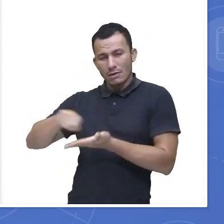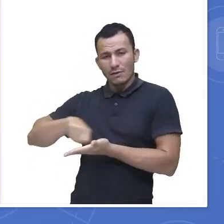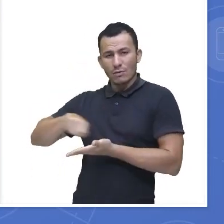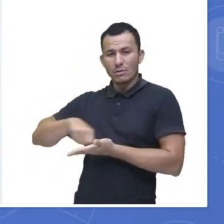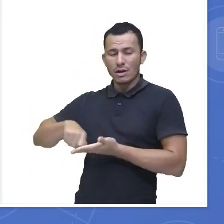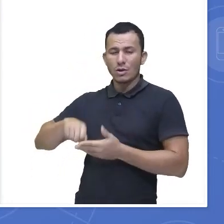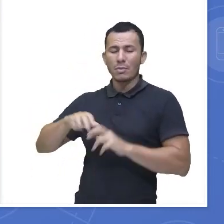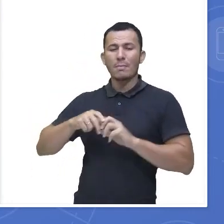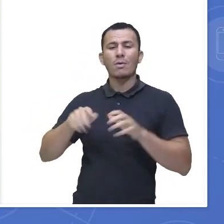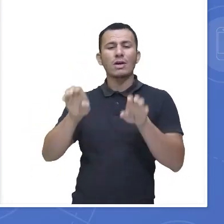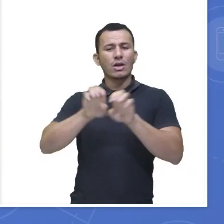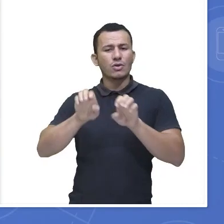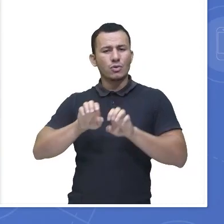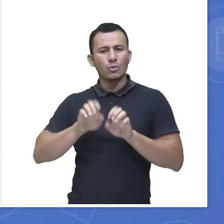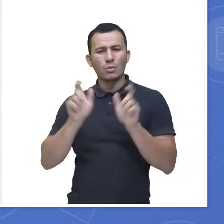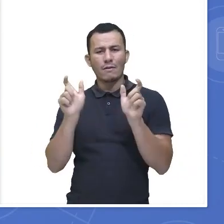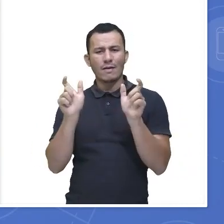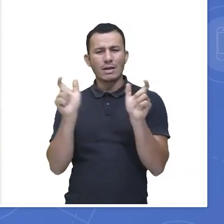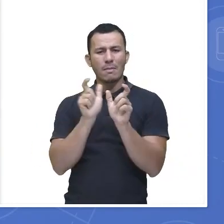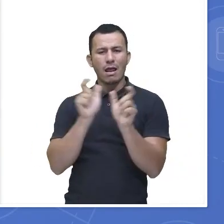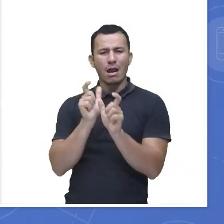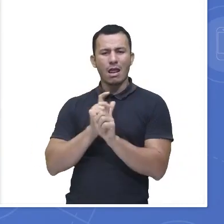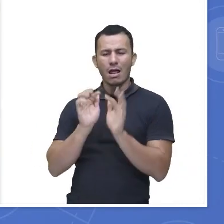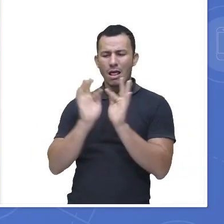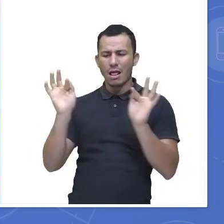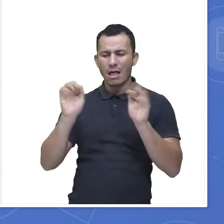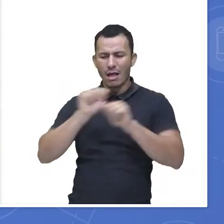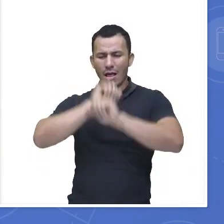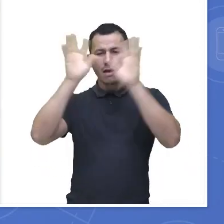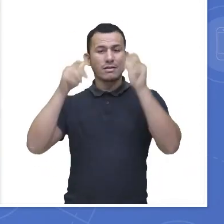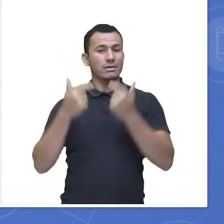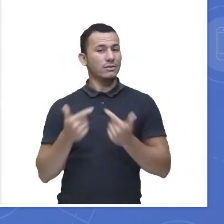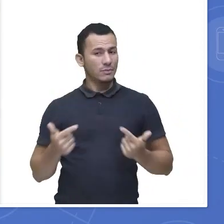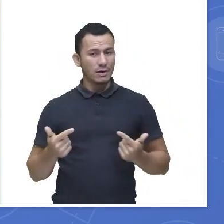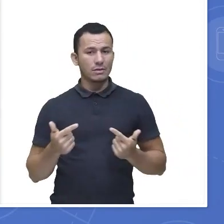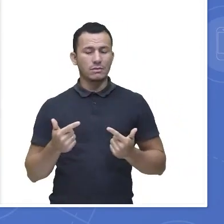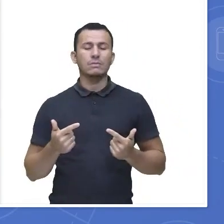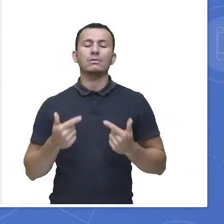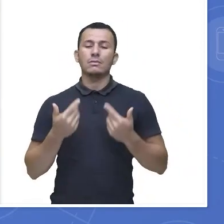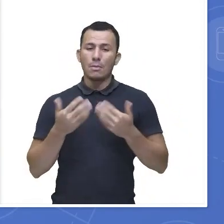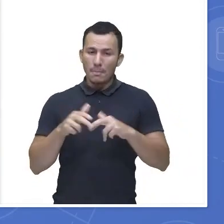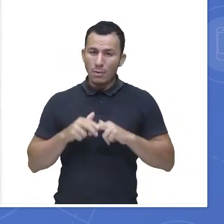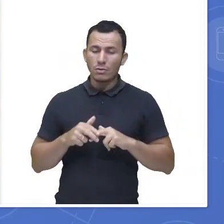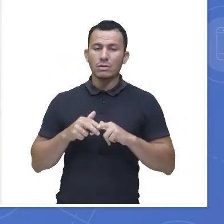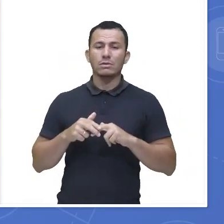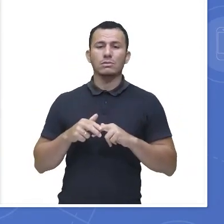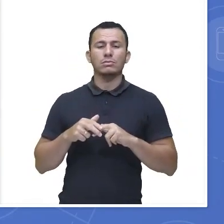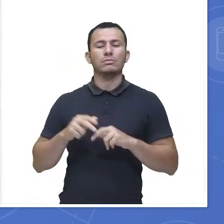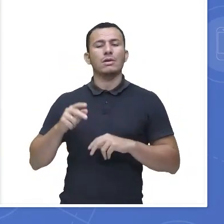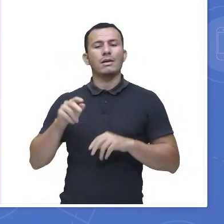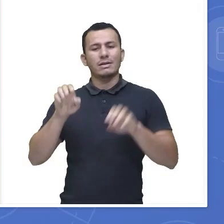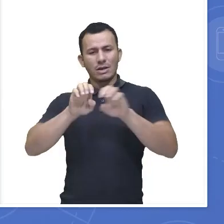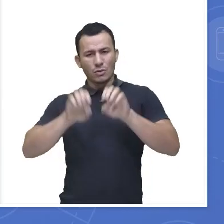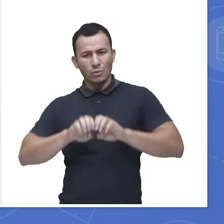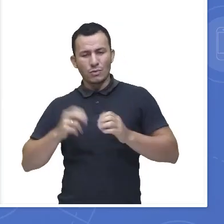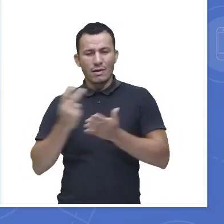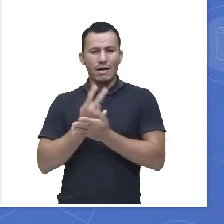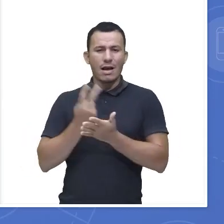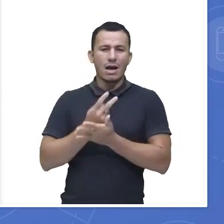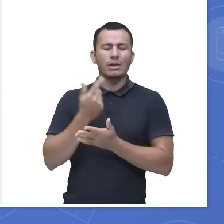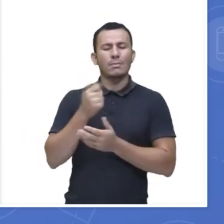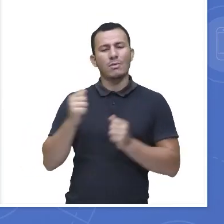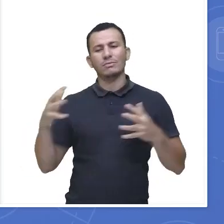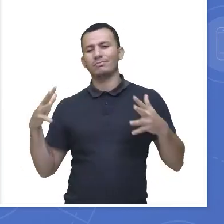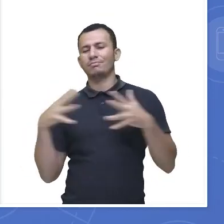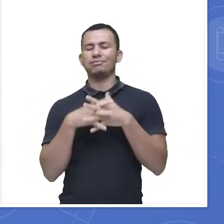má estruturação das frases, das orações no período e, portanto, com essa má estruturação, gerar